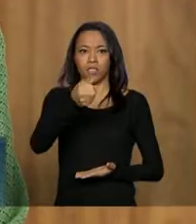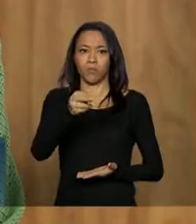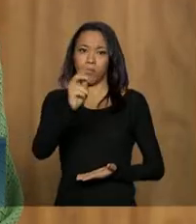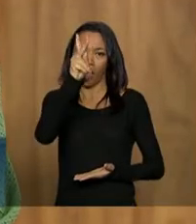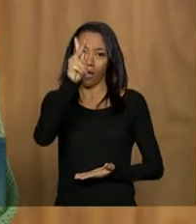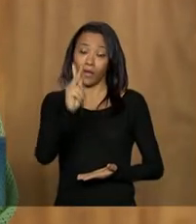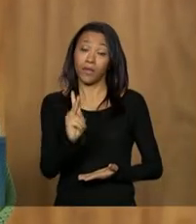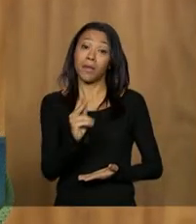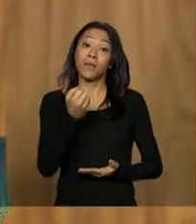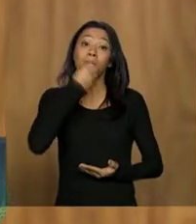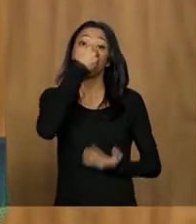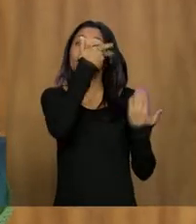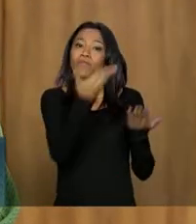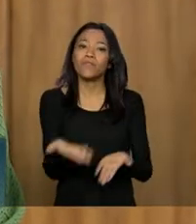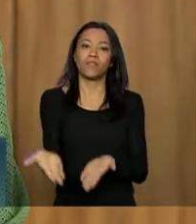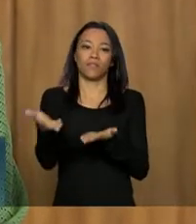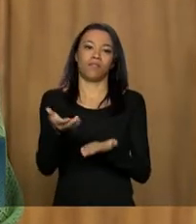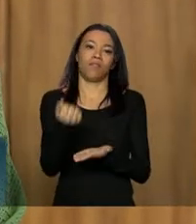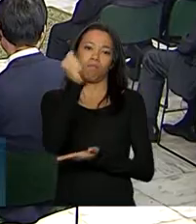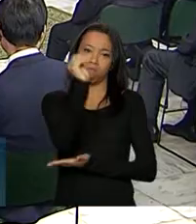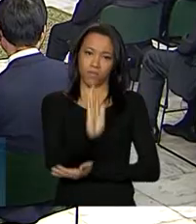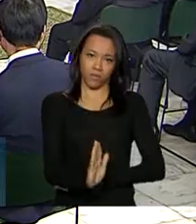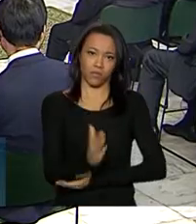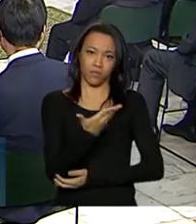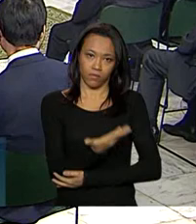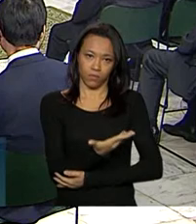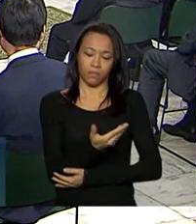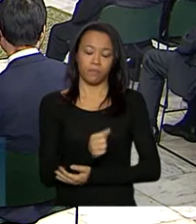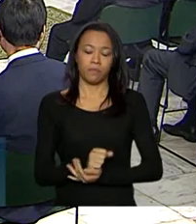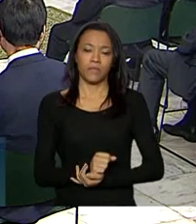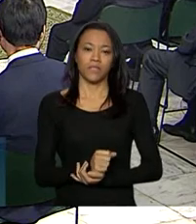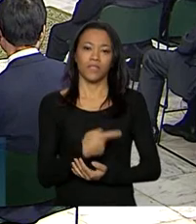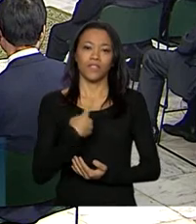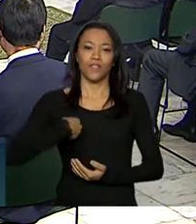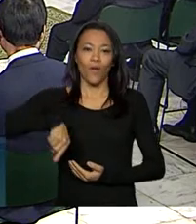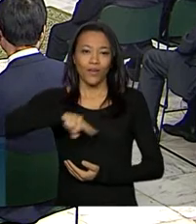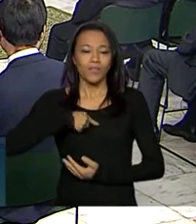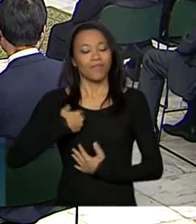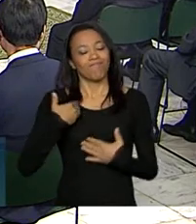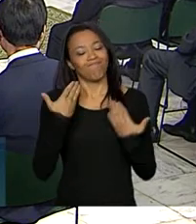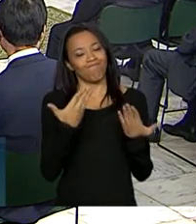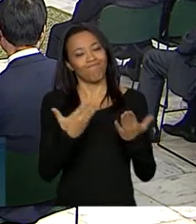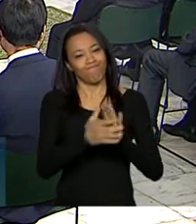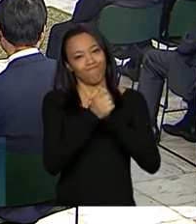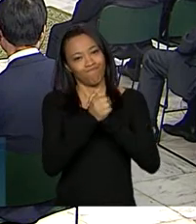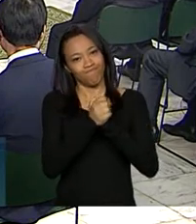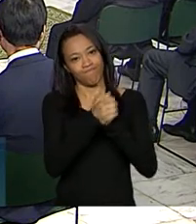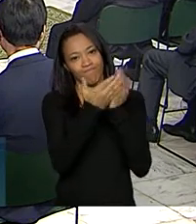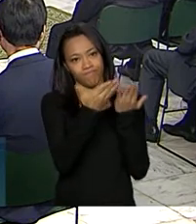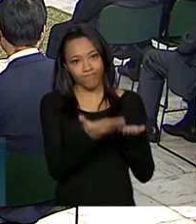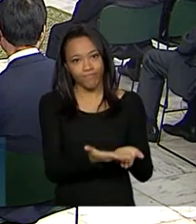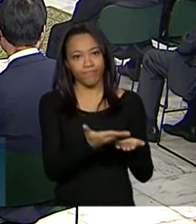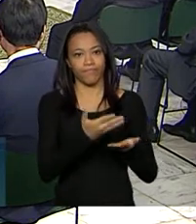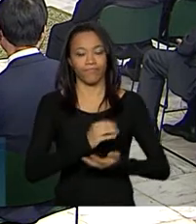bem-vindo ao Brasil e receba os nossos votos fraternos.